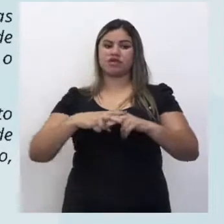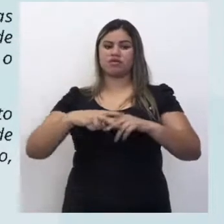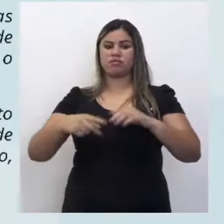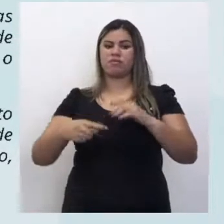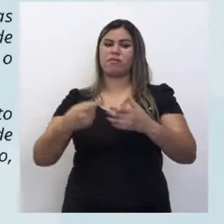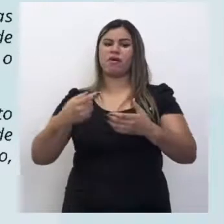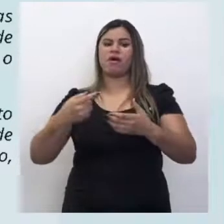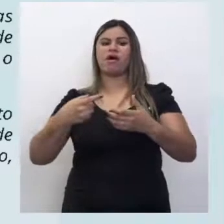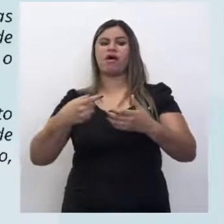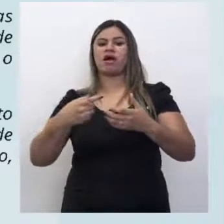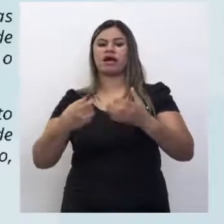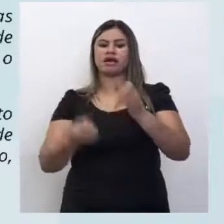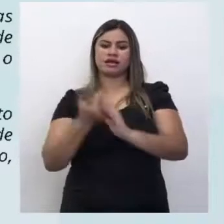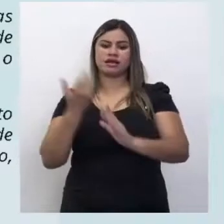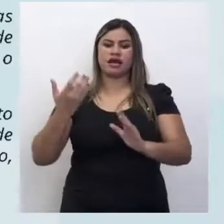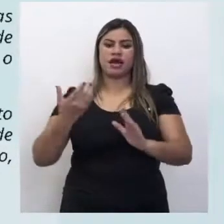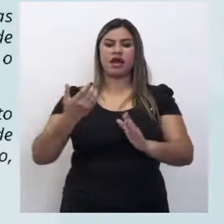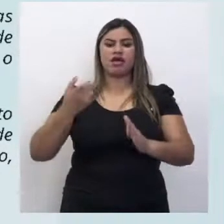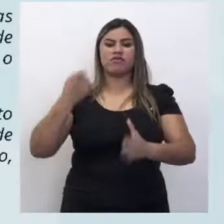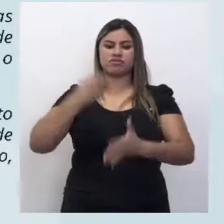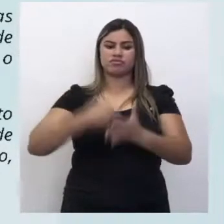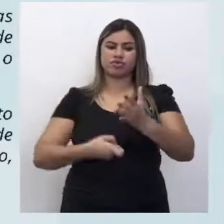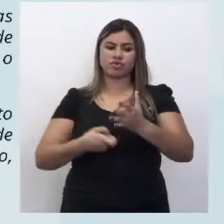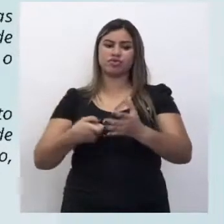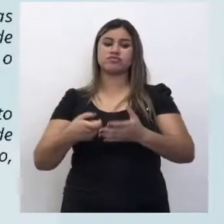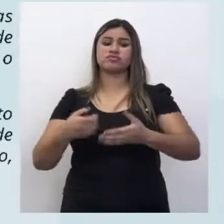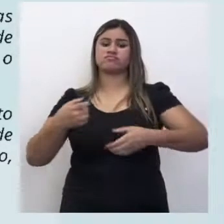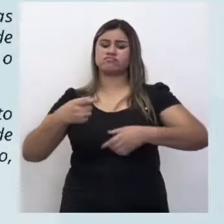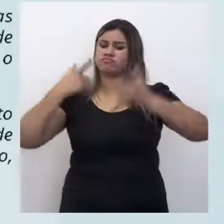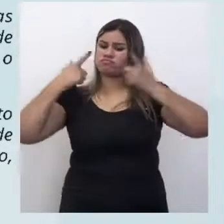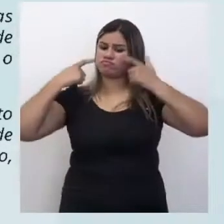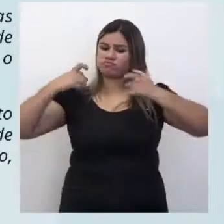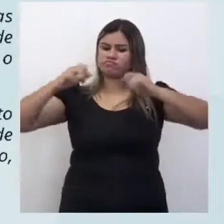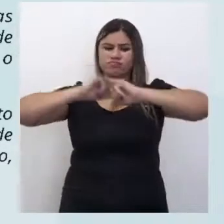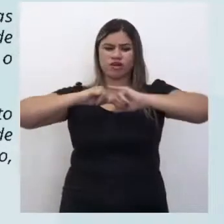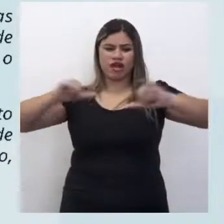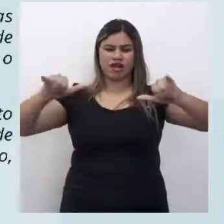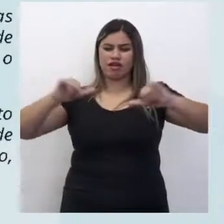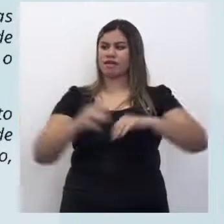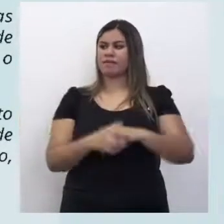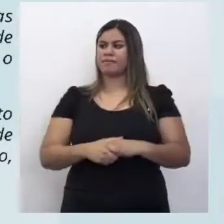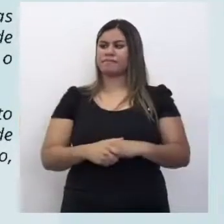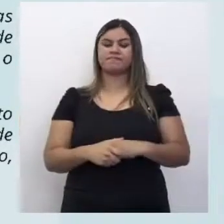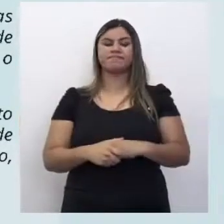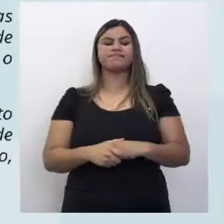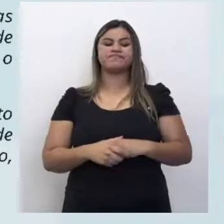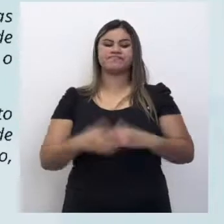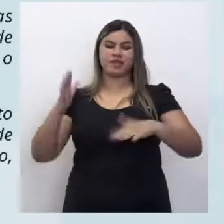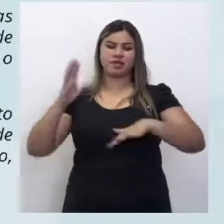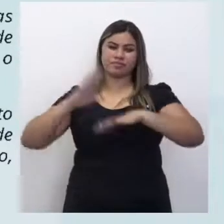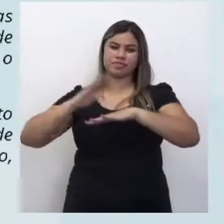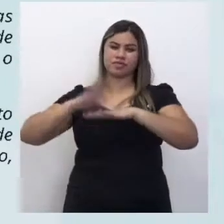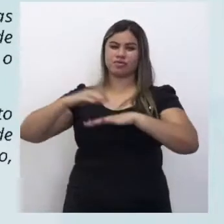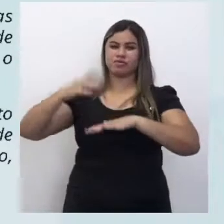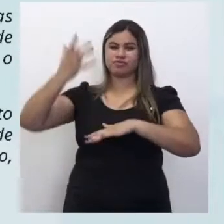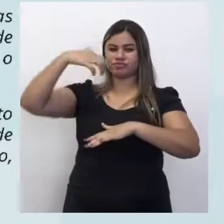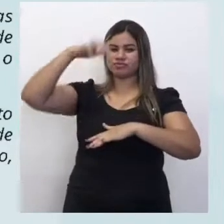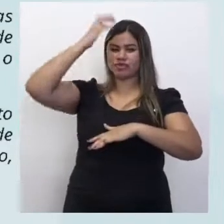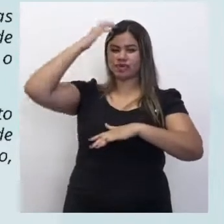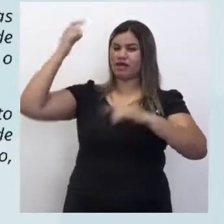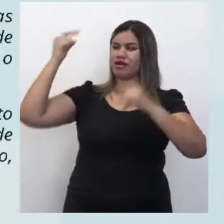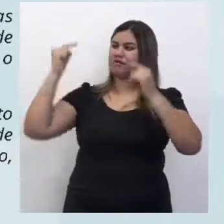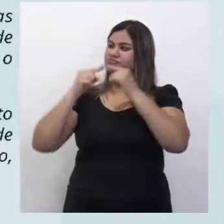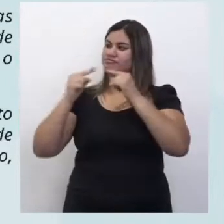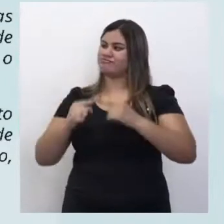exércitos e declarava guerras, né? Então vejam aí todos os poderes que um rei exercia. A gente pode pensar, nossa, era um